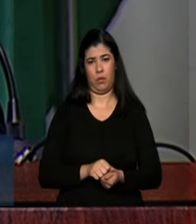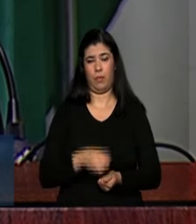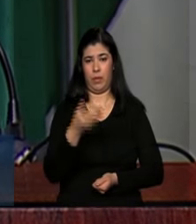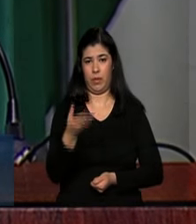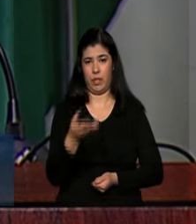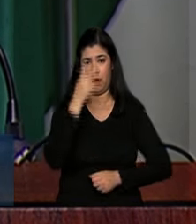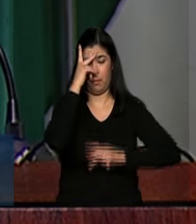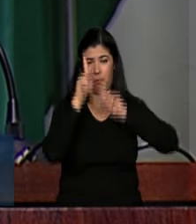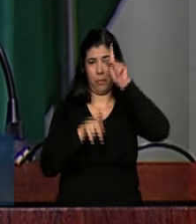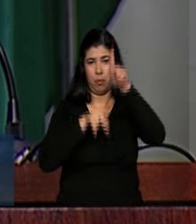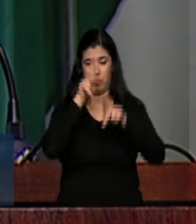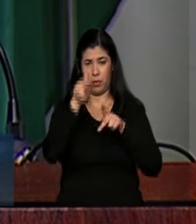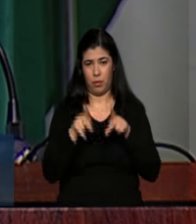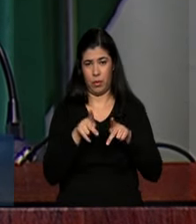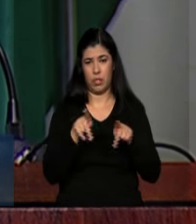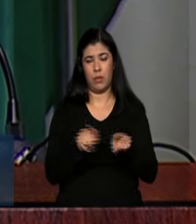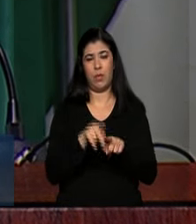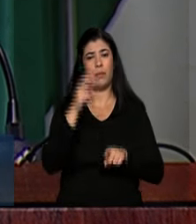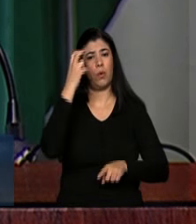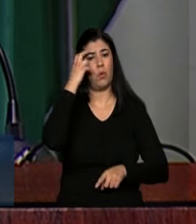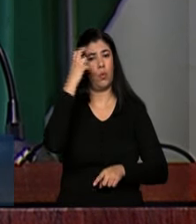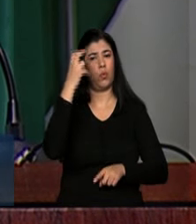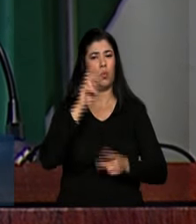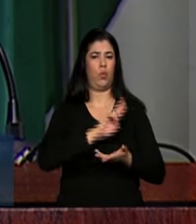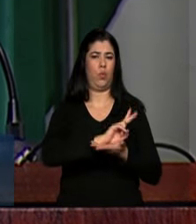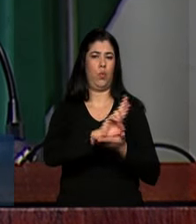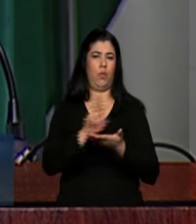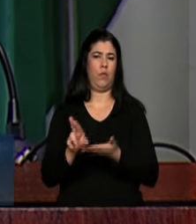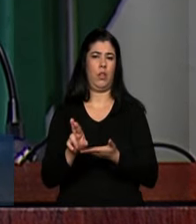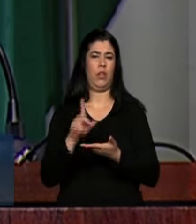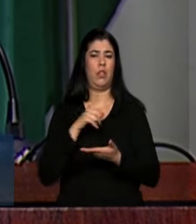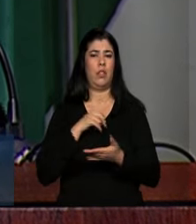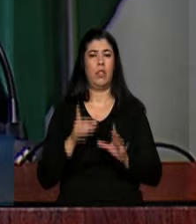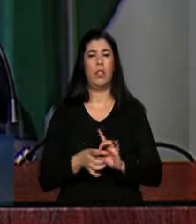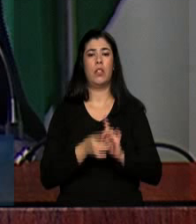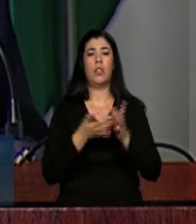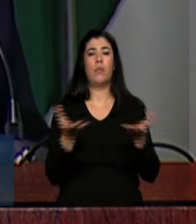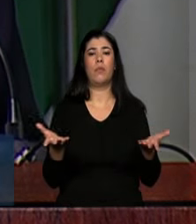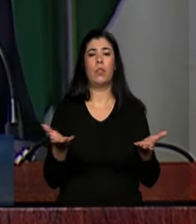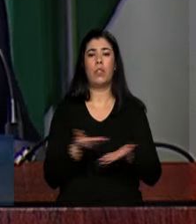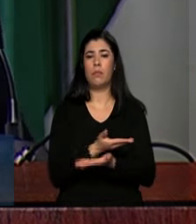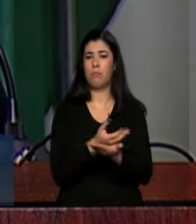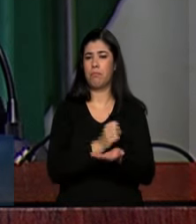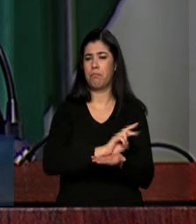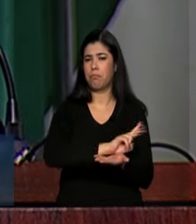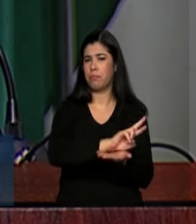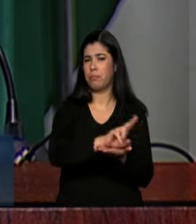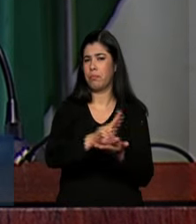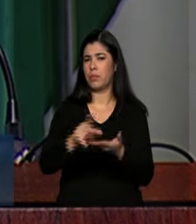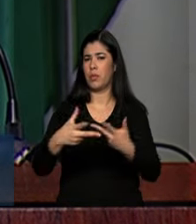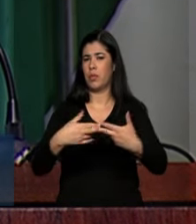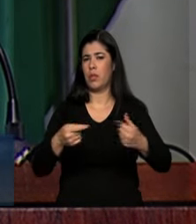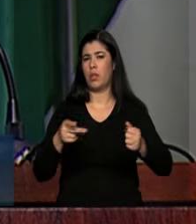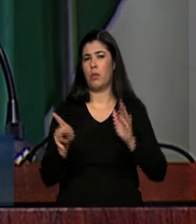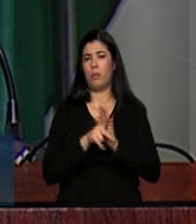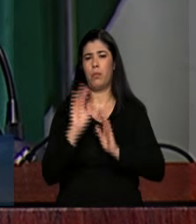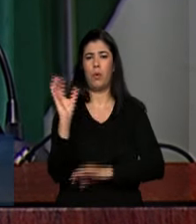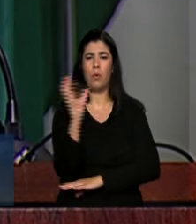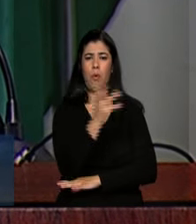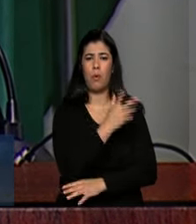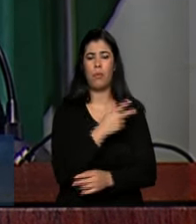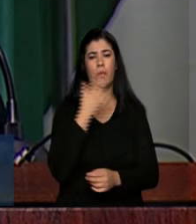Tem uma população e uma cultura diversificadas, dispõe de grandes reservas de recursos naturais, tem